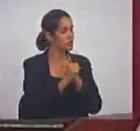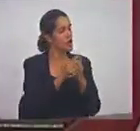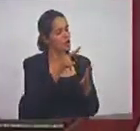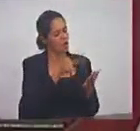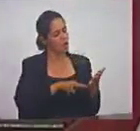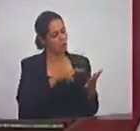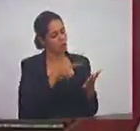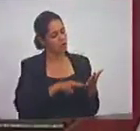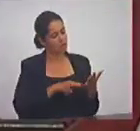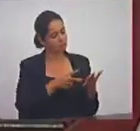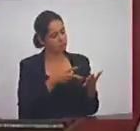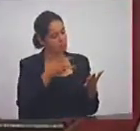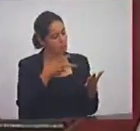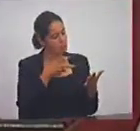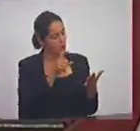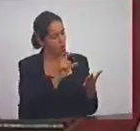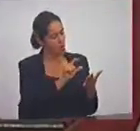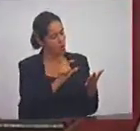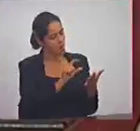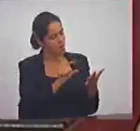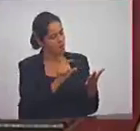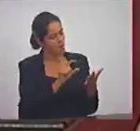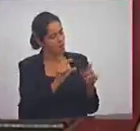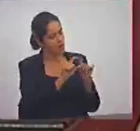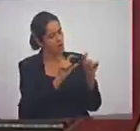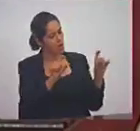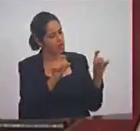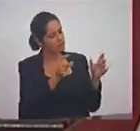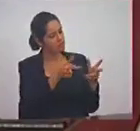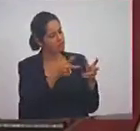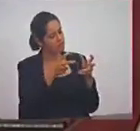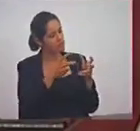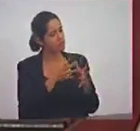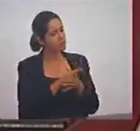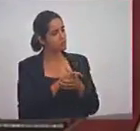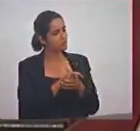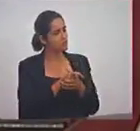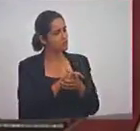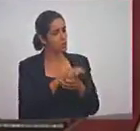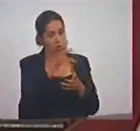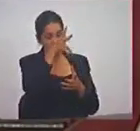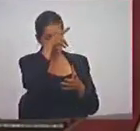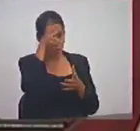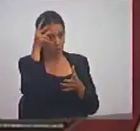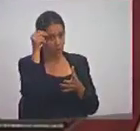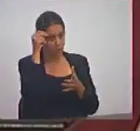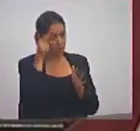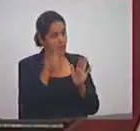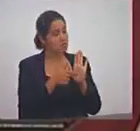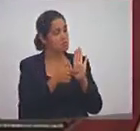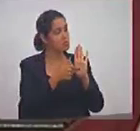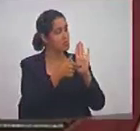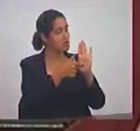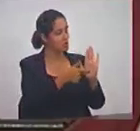atenção um parágrafo aqui, ó. Durante o anúncio, o prefeito João Dado afirmou